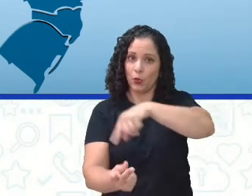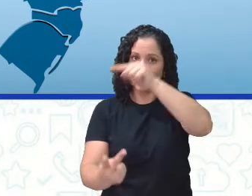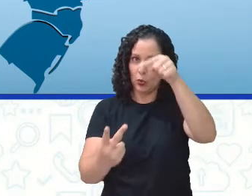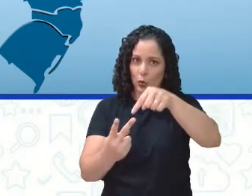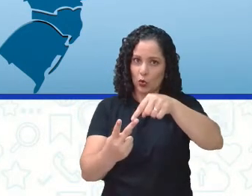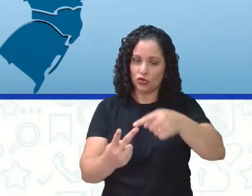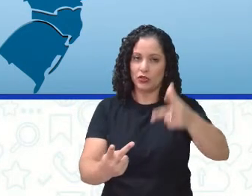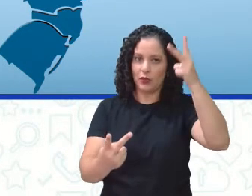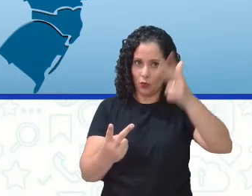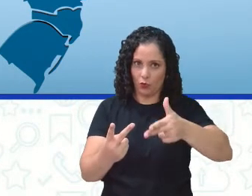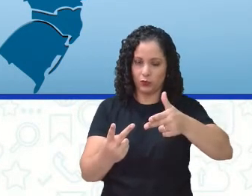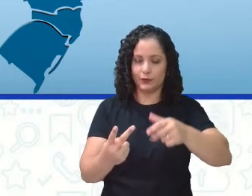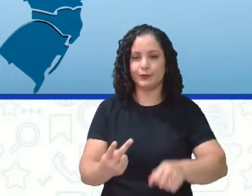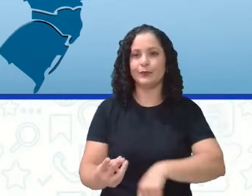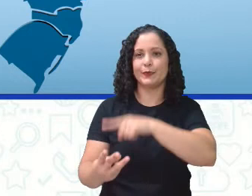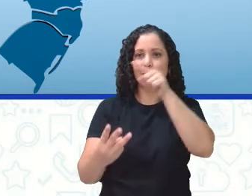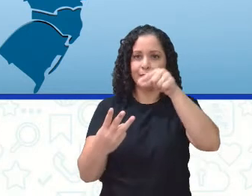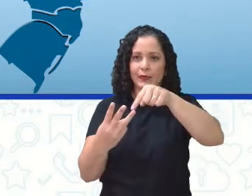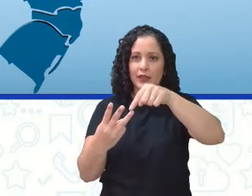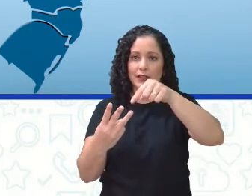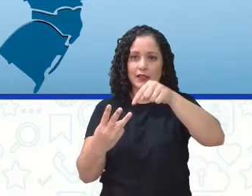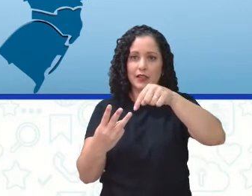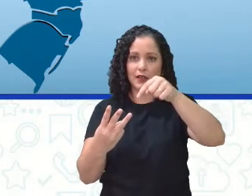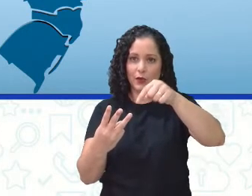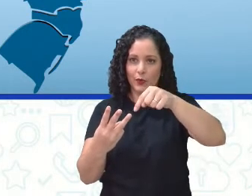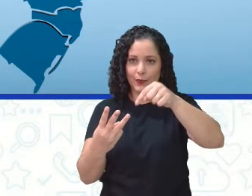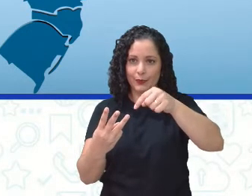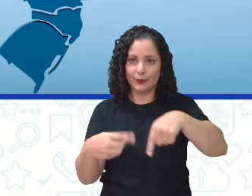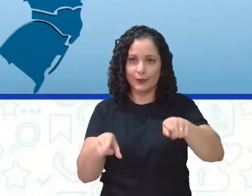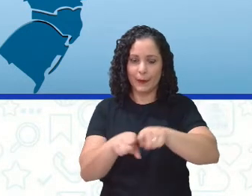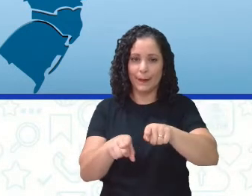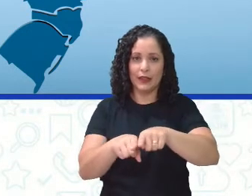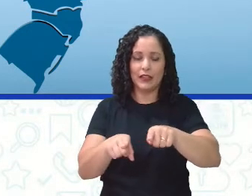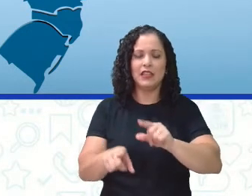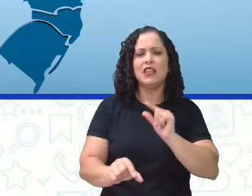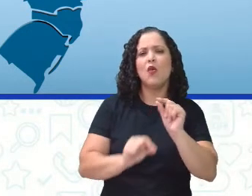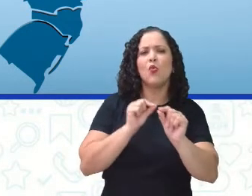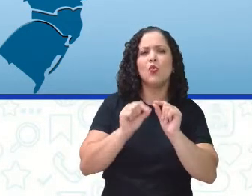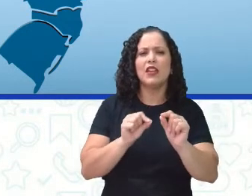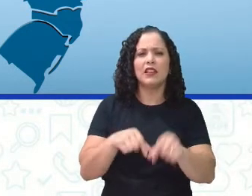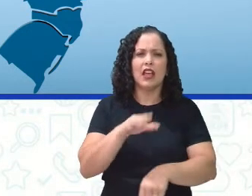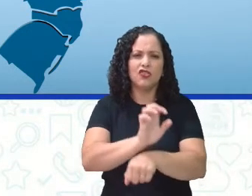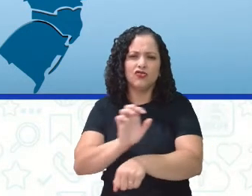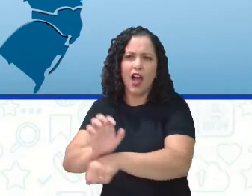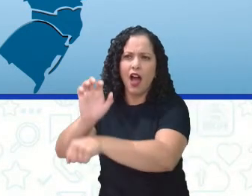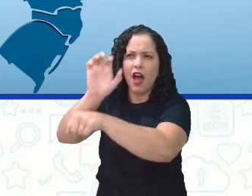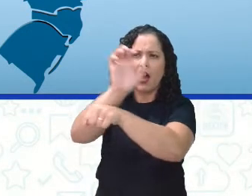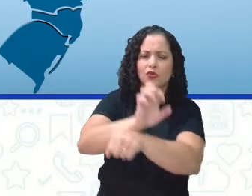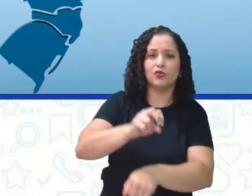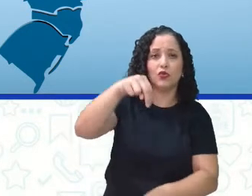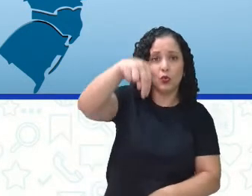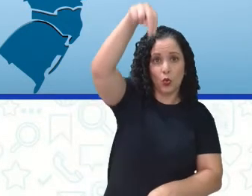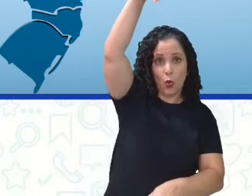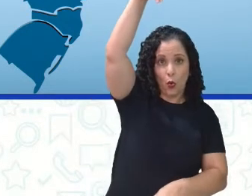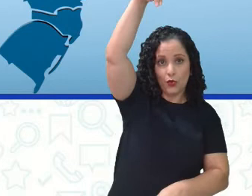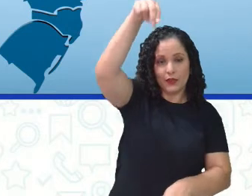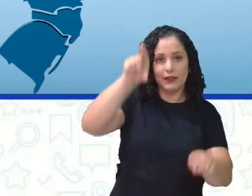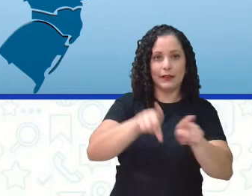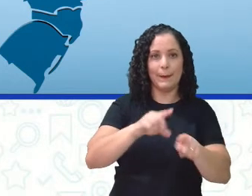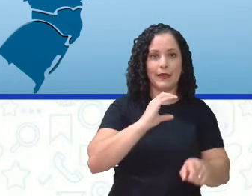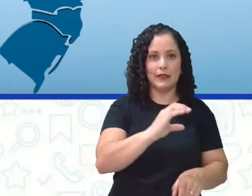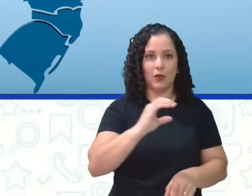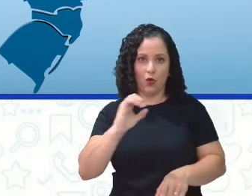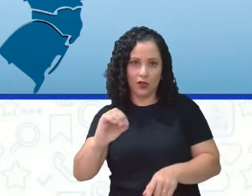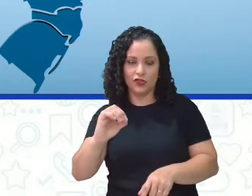esse horário aí de Brasília. Tem também o fuso horário 3, que é alguns estados da região norte e do